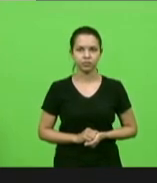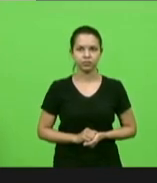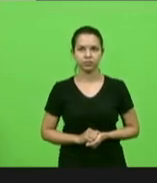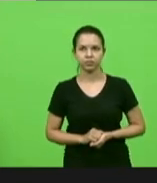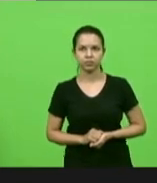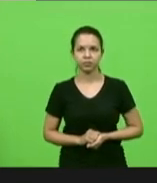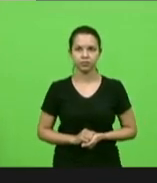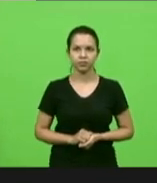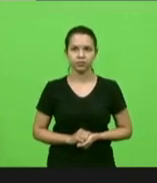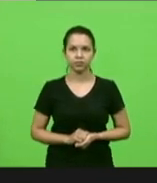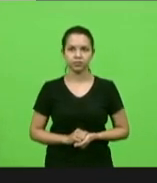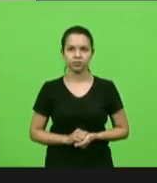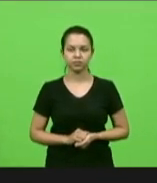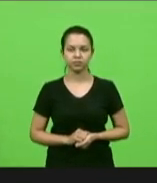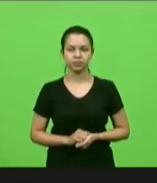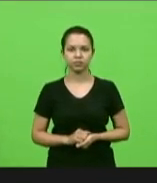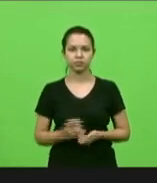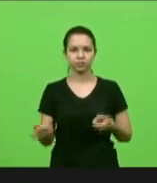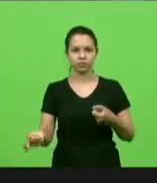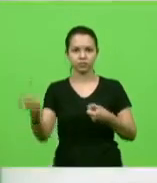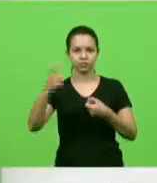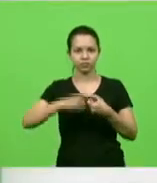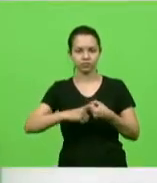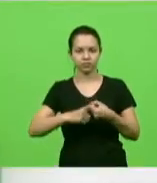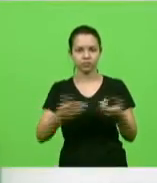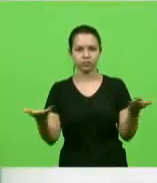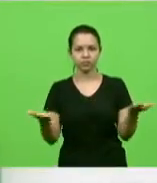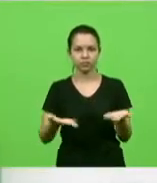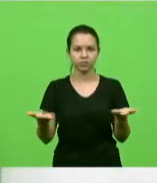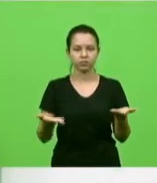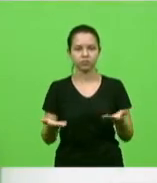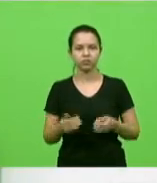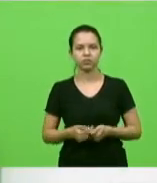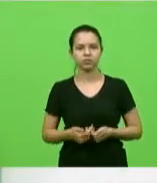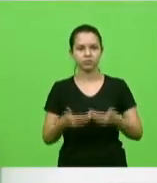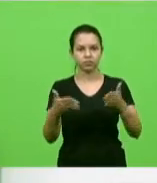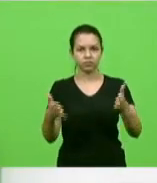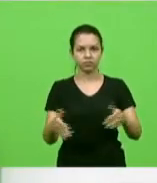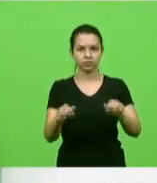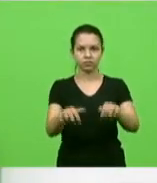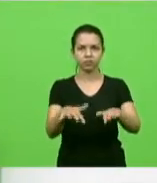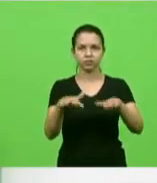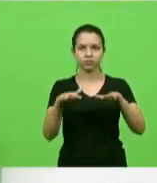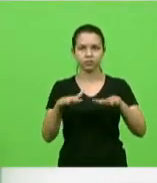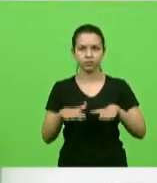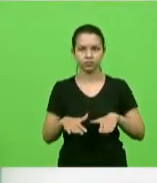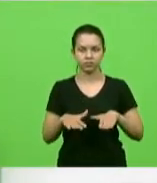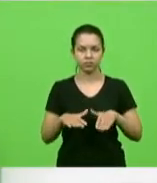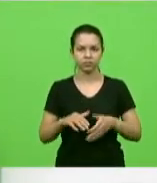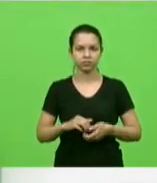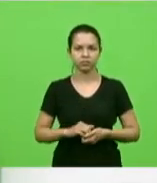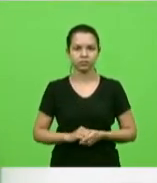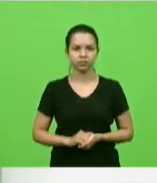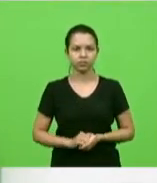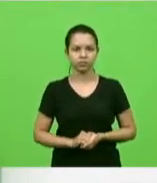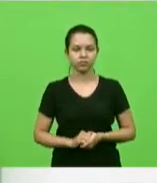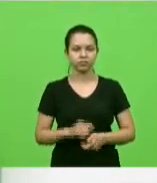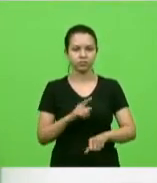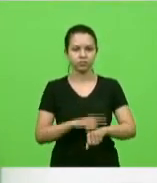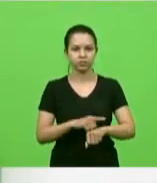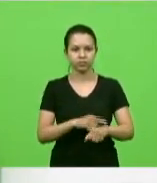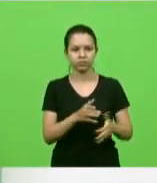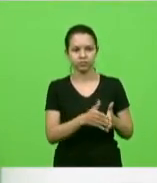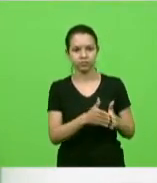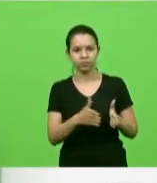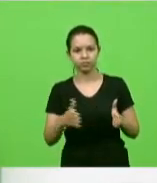Muito bem, retornamos então com a reabertura da sessão, depois do recesso, do breve